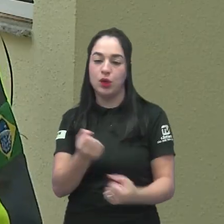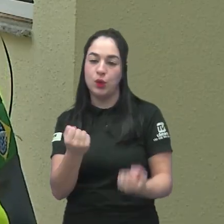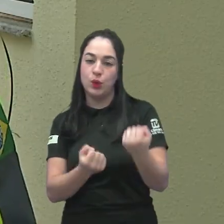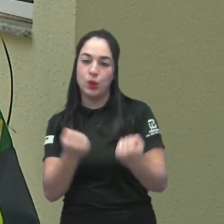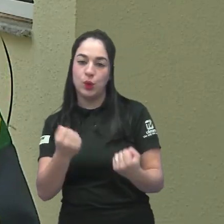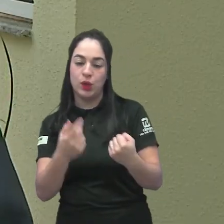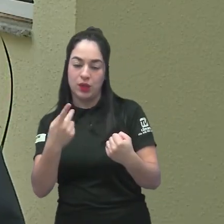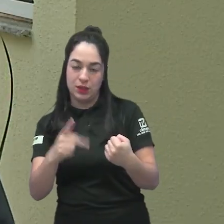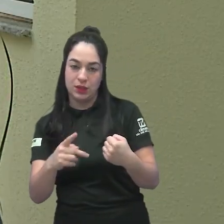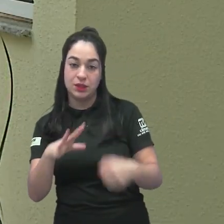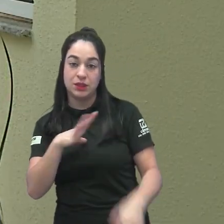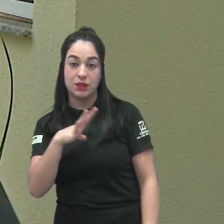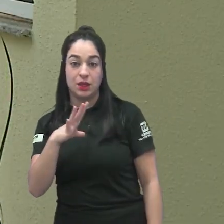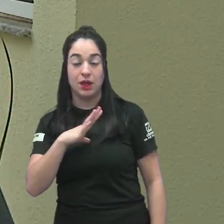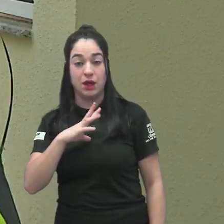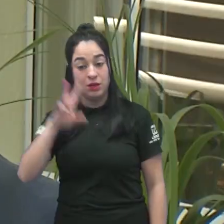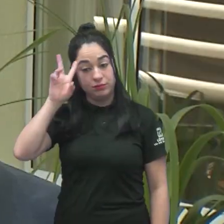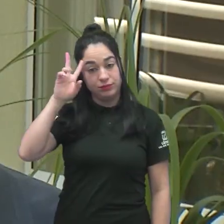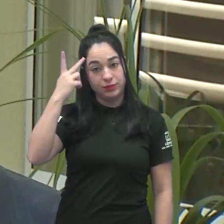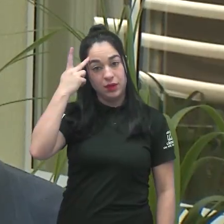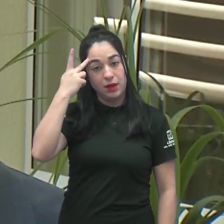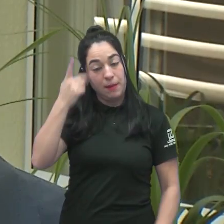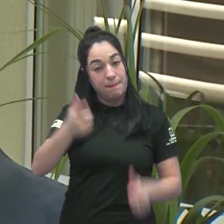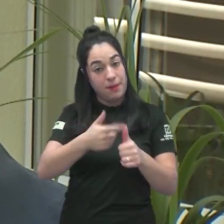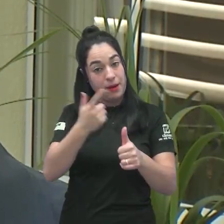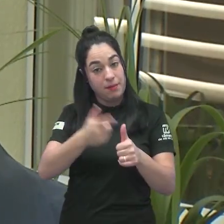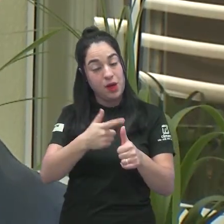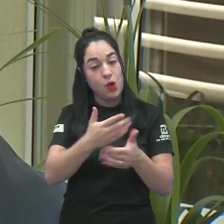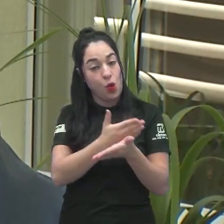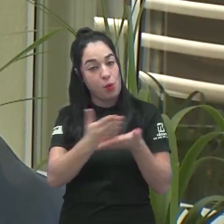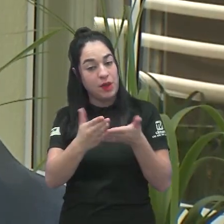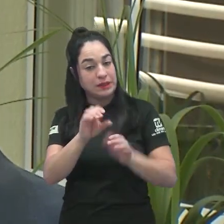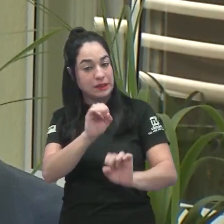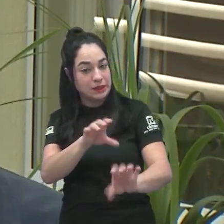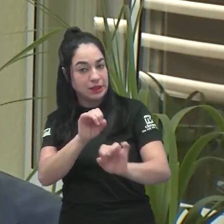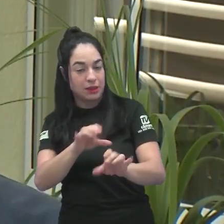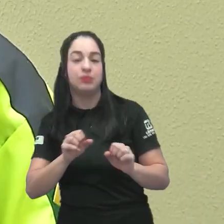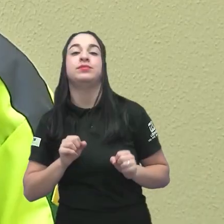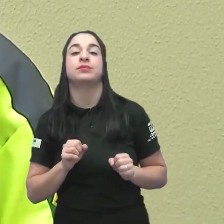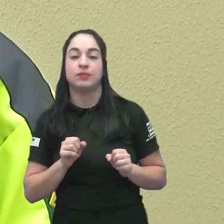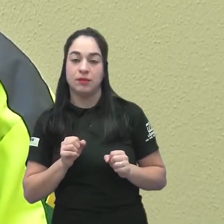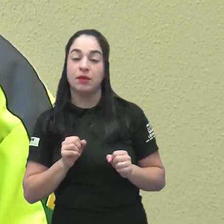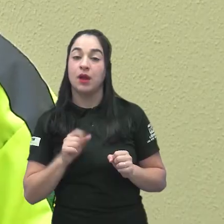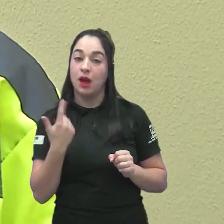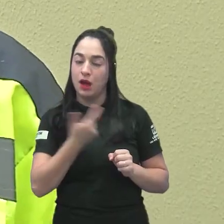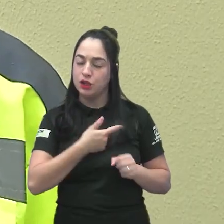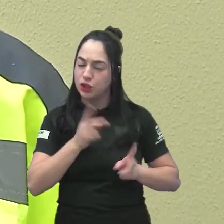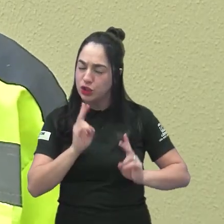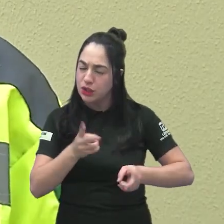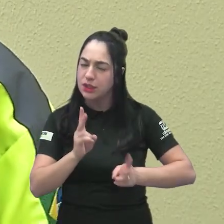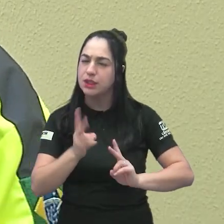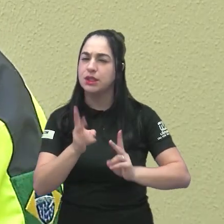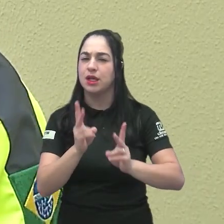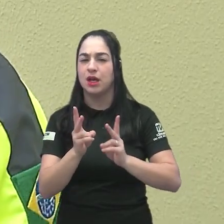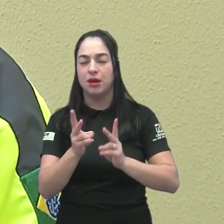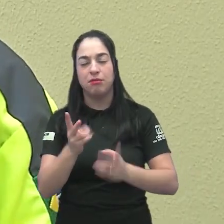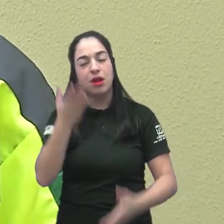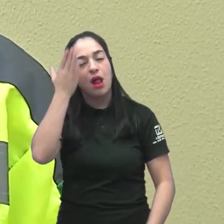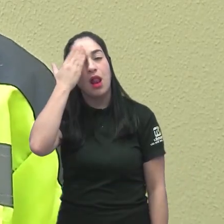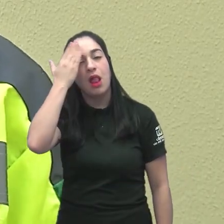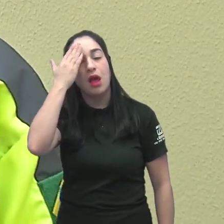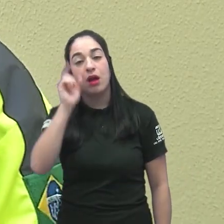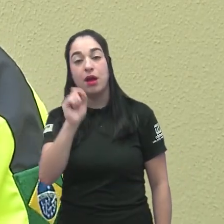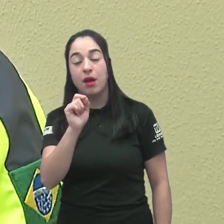município, essa mudança de mentalidade passa principalmente pela educação. A gente sempre tem essa prerrogativa que a